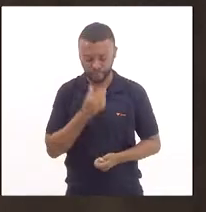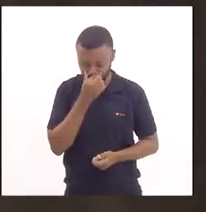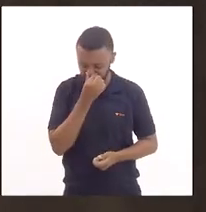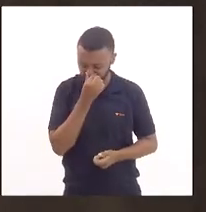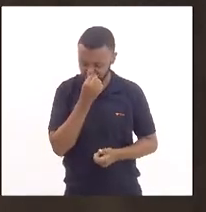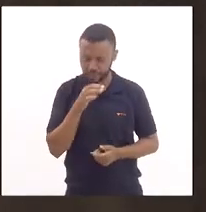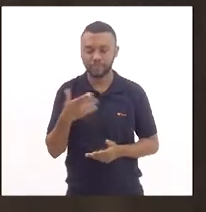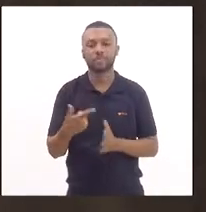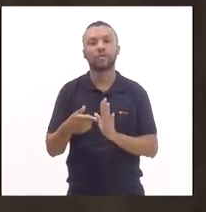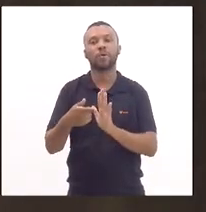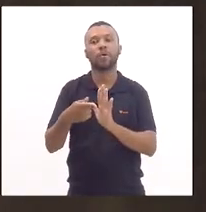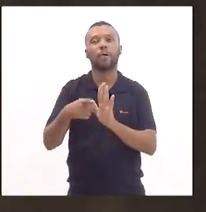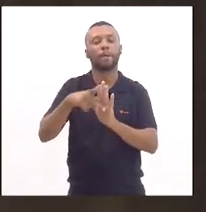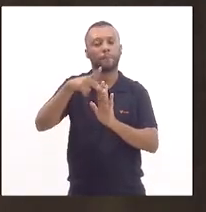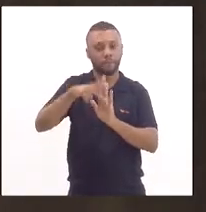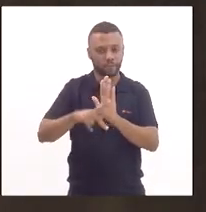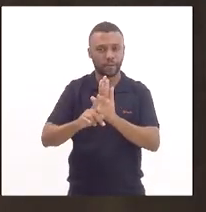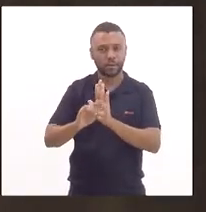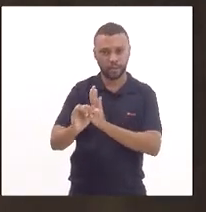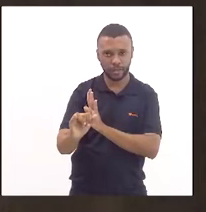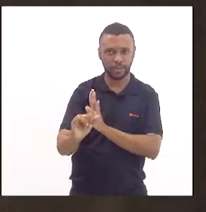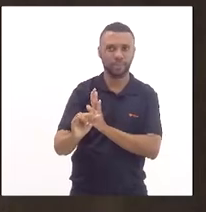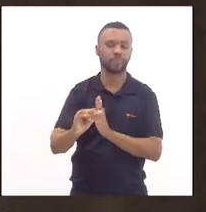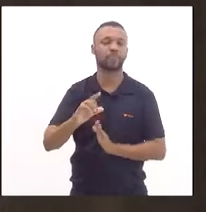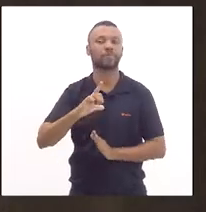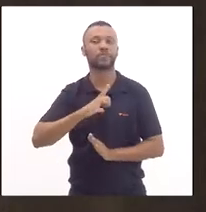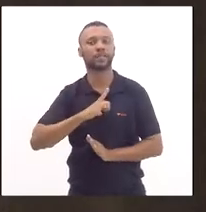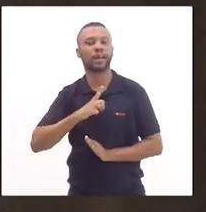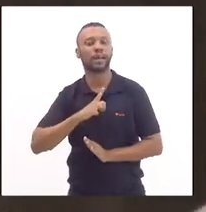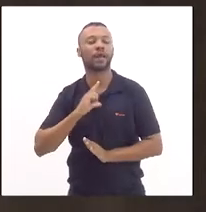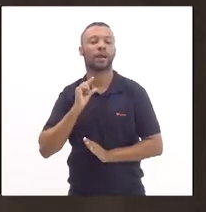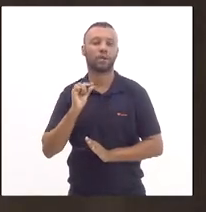O projeto, além das